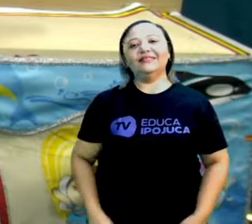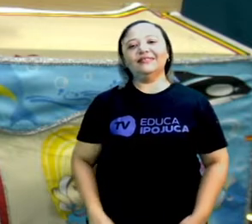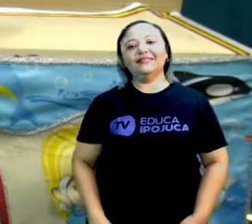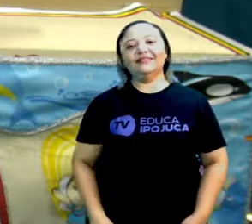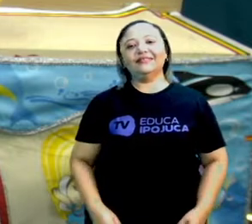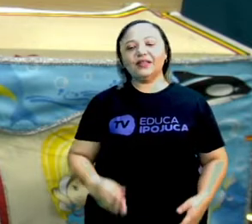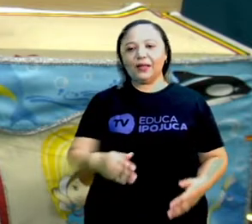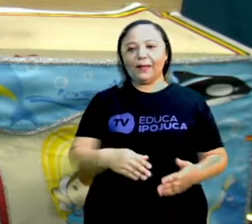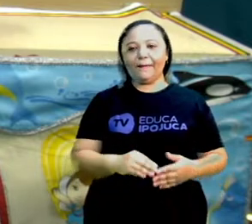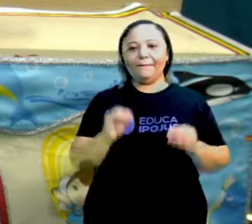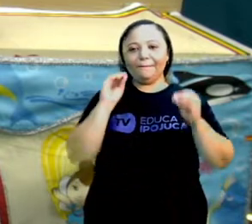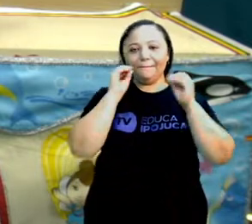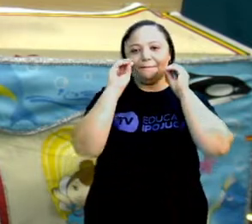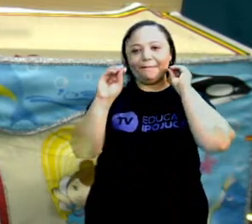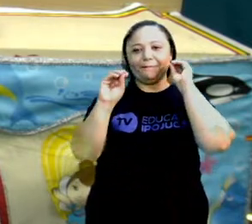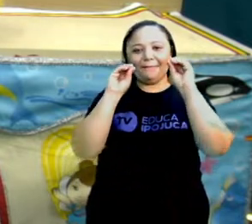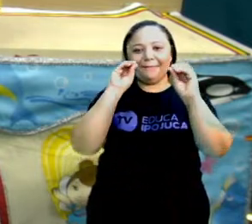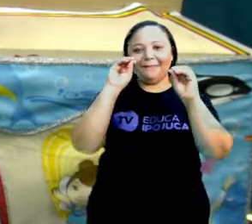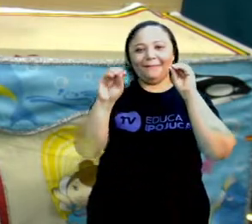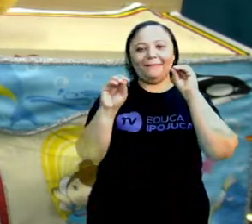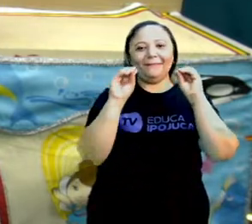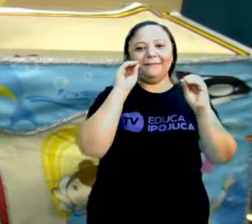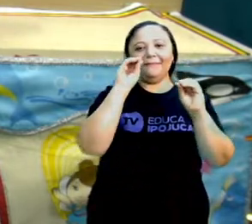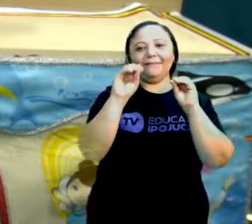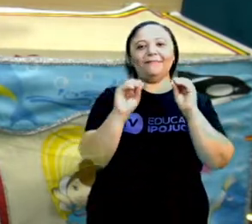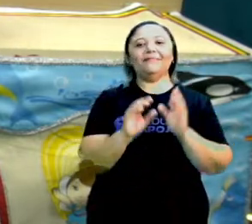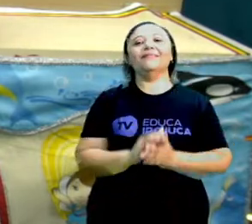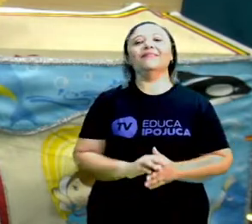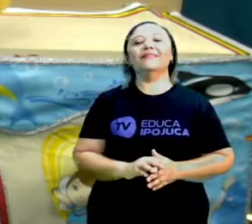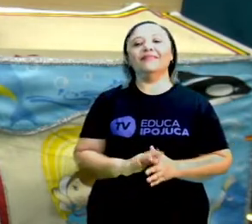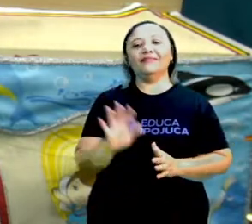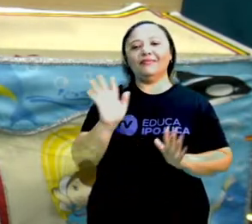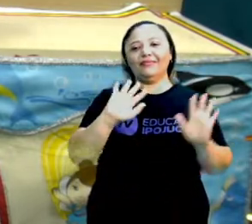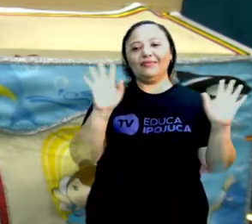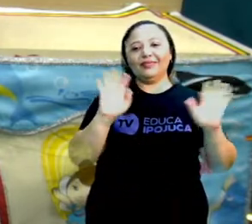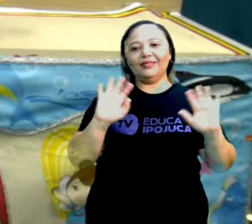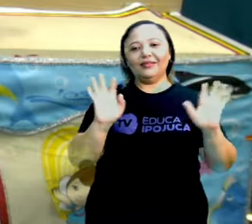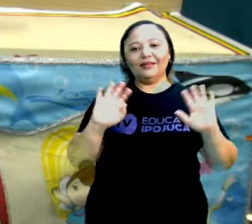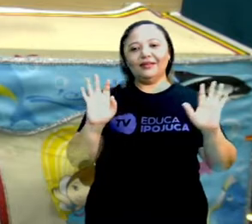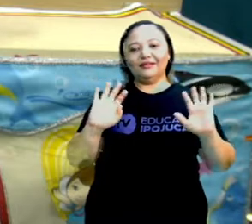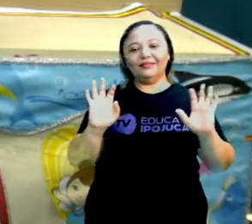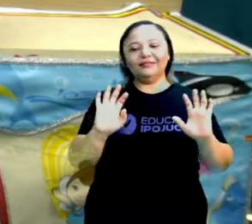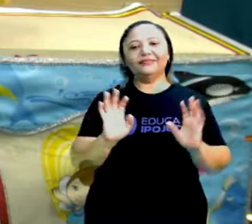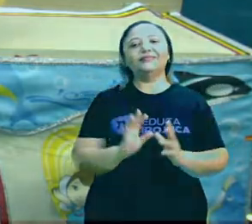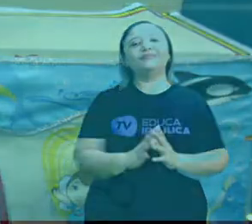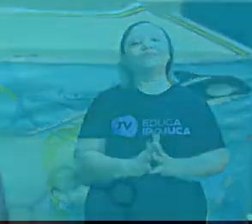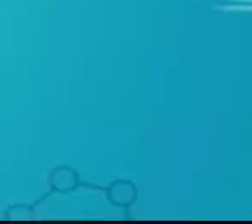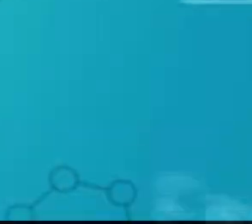chocolate, ó! Um beijo e tchau!